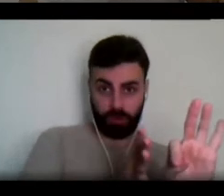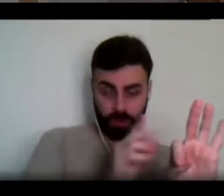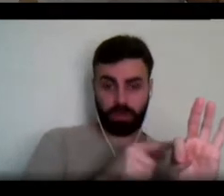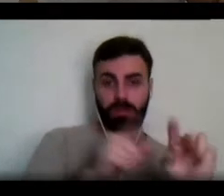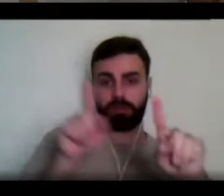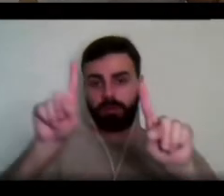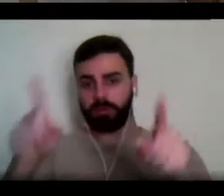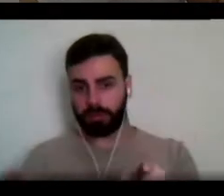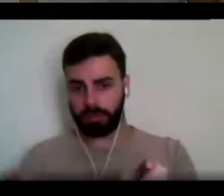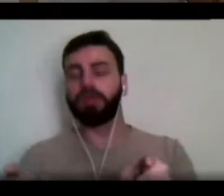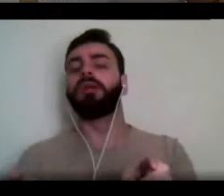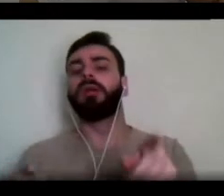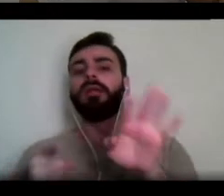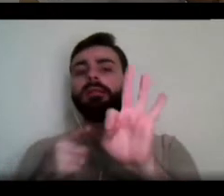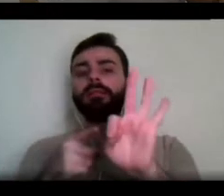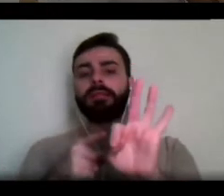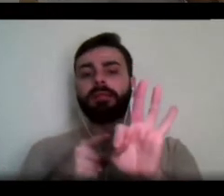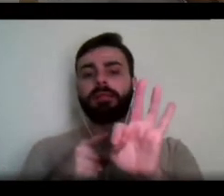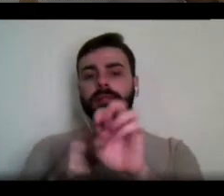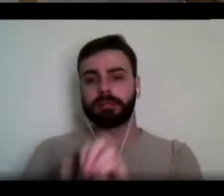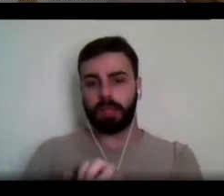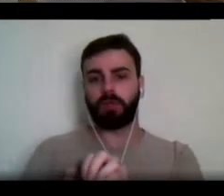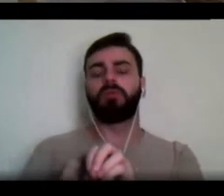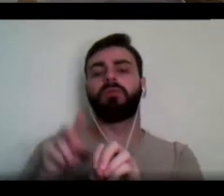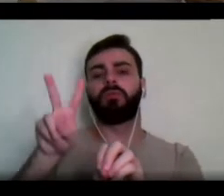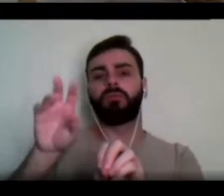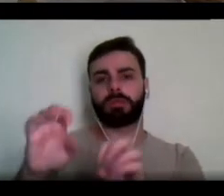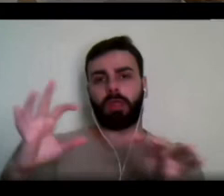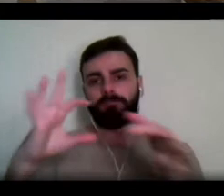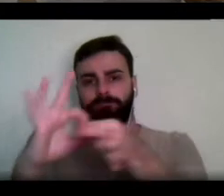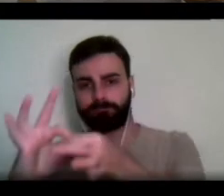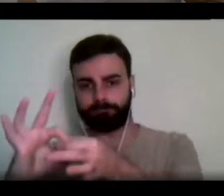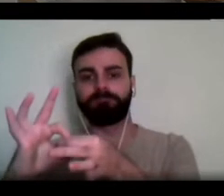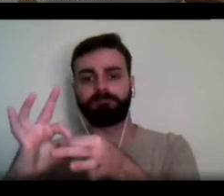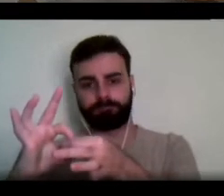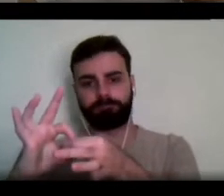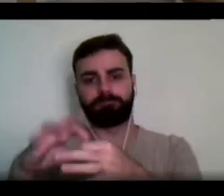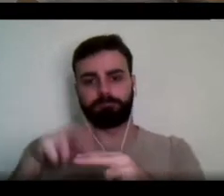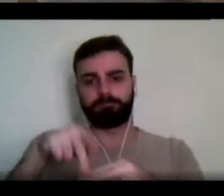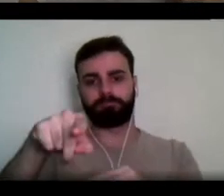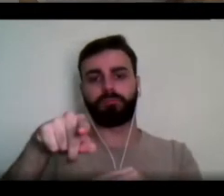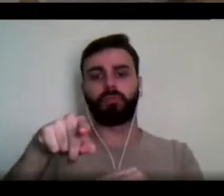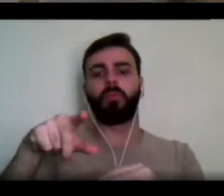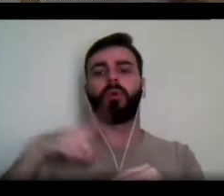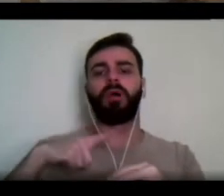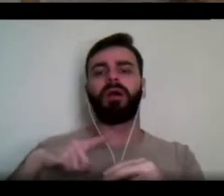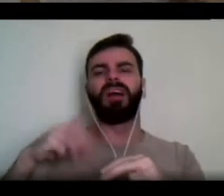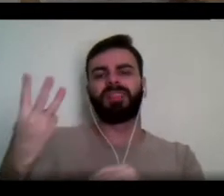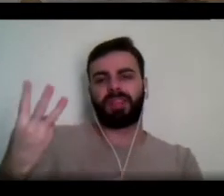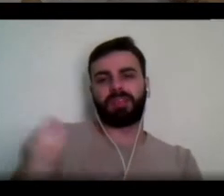T em função de T0 e V0, que é o que tem aqui, essa equação 3.